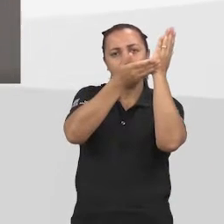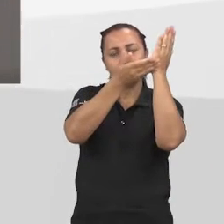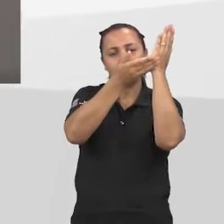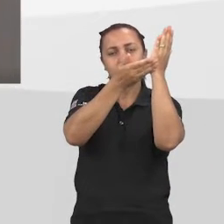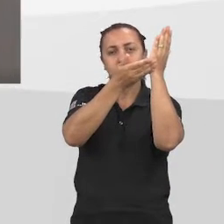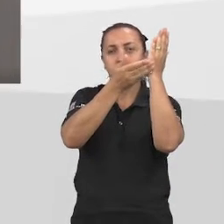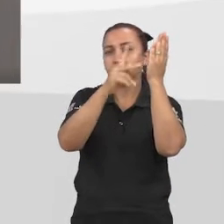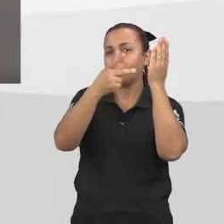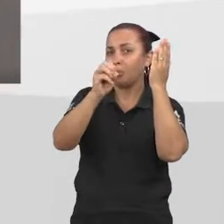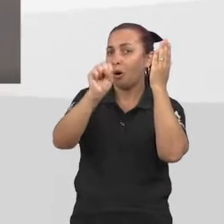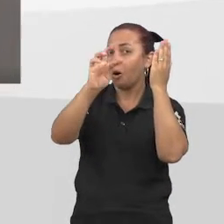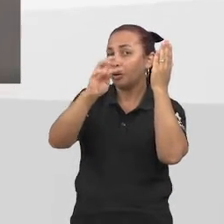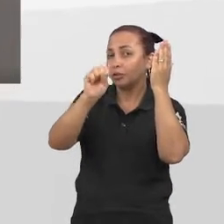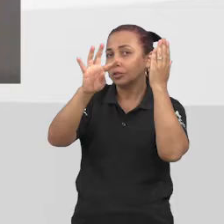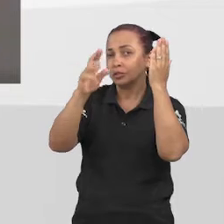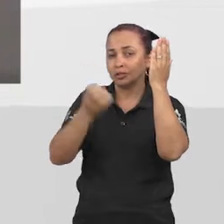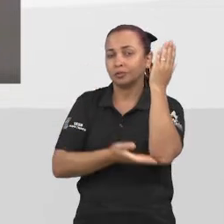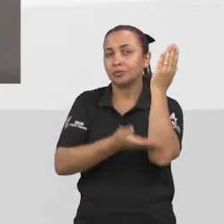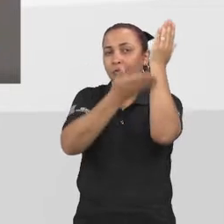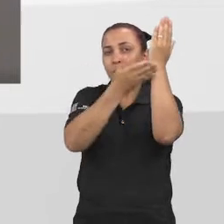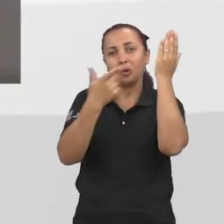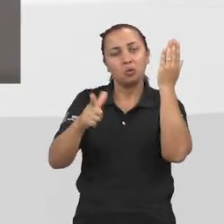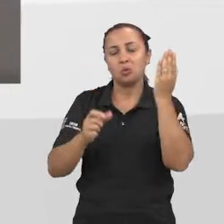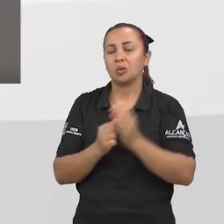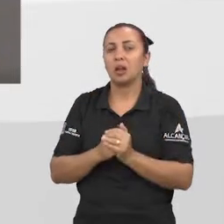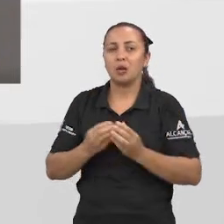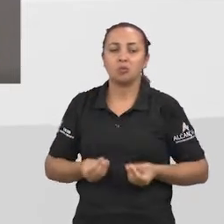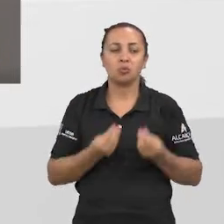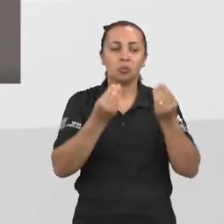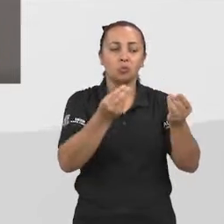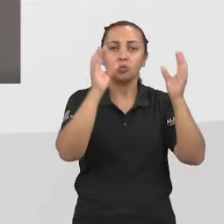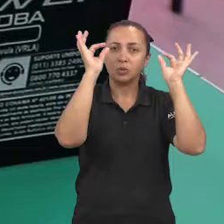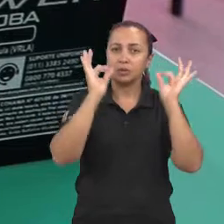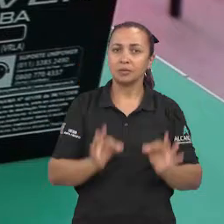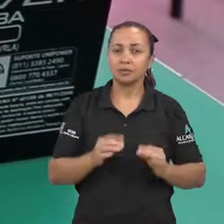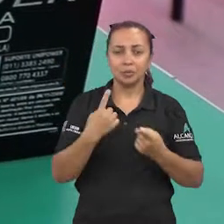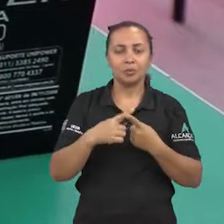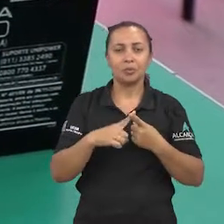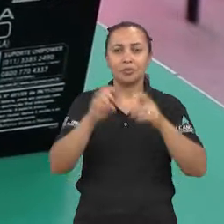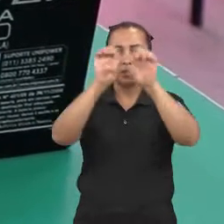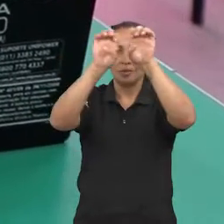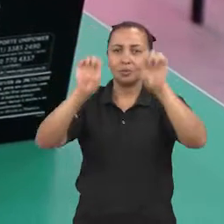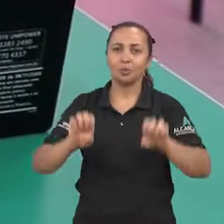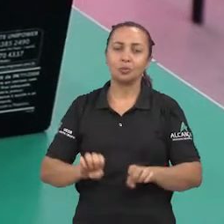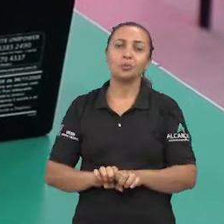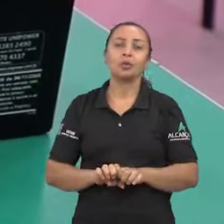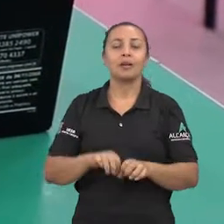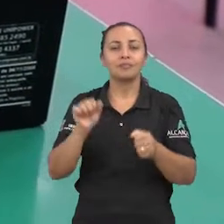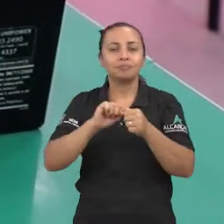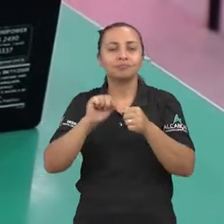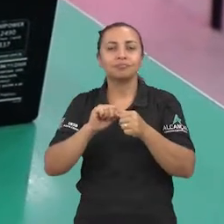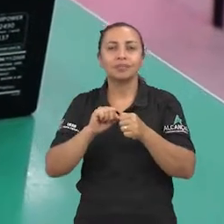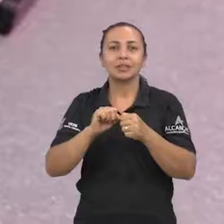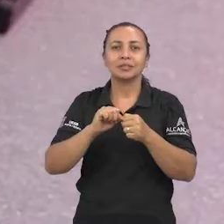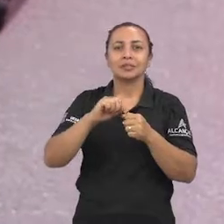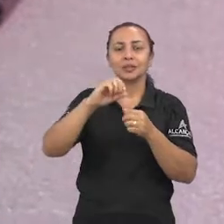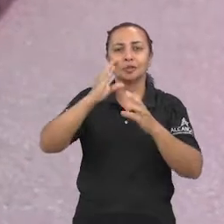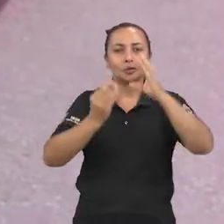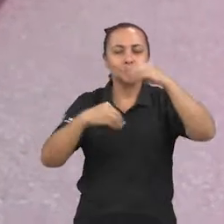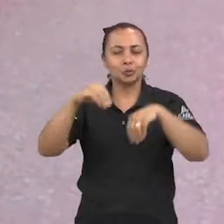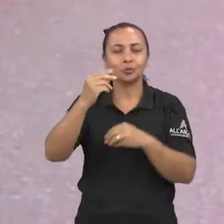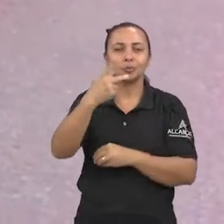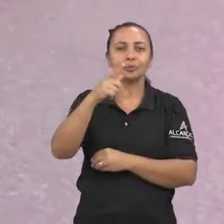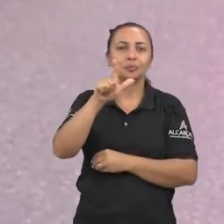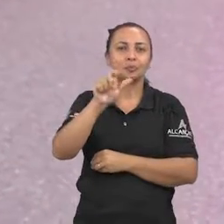assim, um doador específico, um fornecedor específico, porque a estrutura é feita de PVC, então geralmente ou